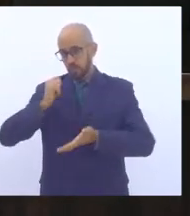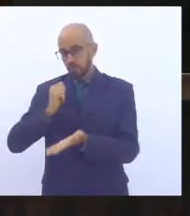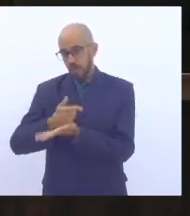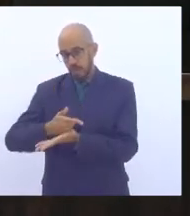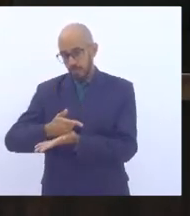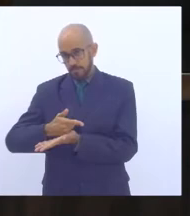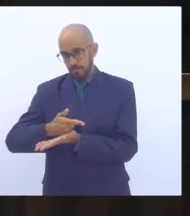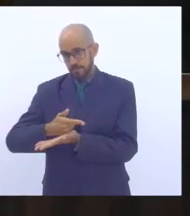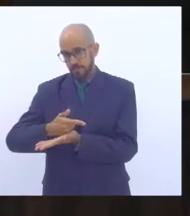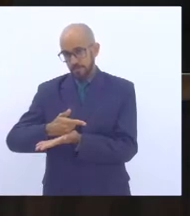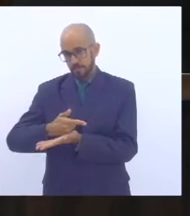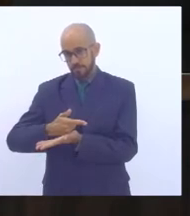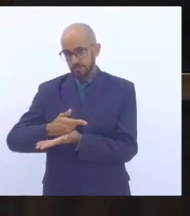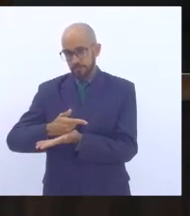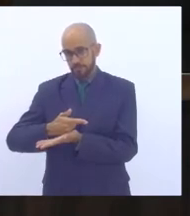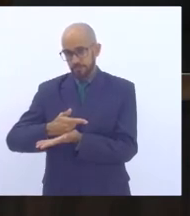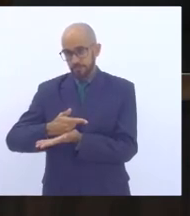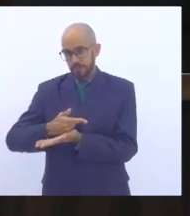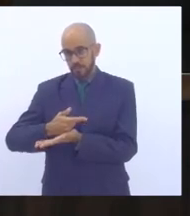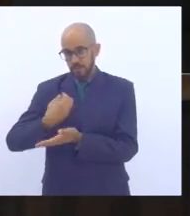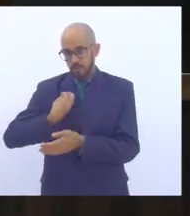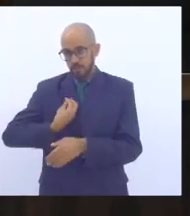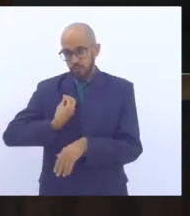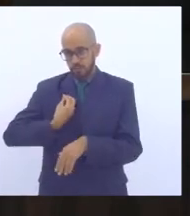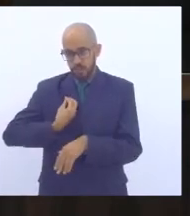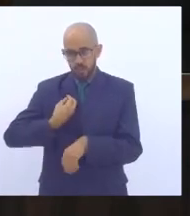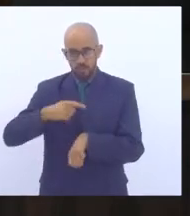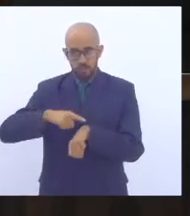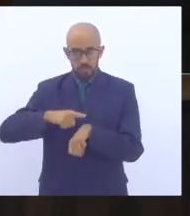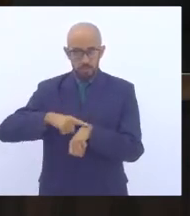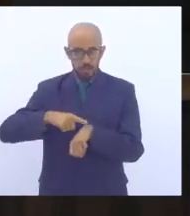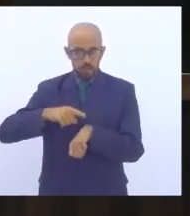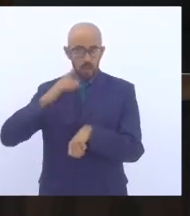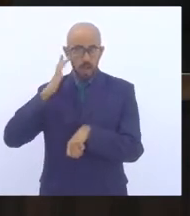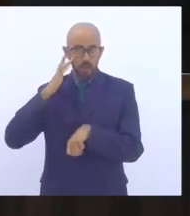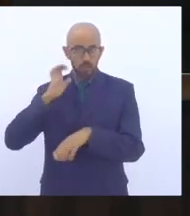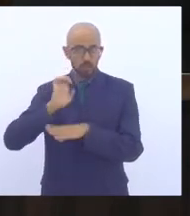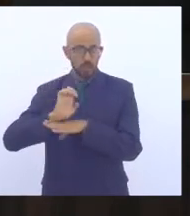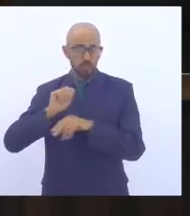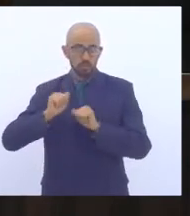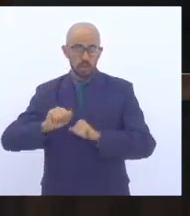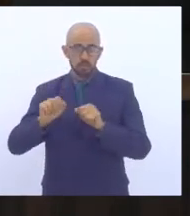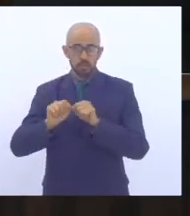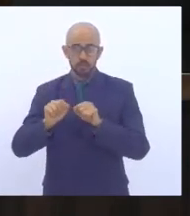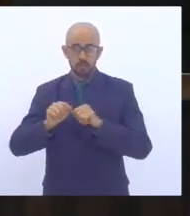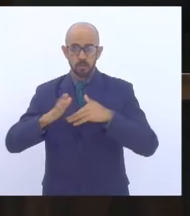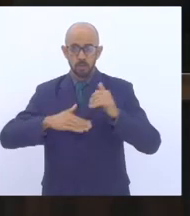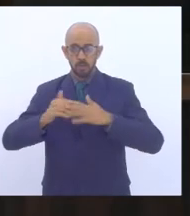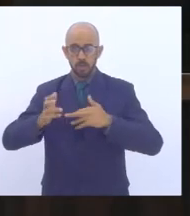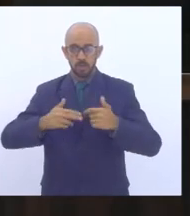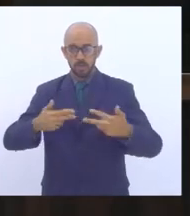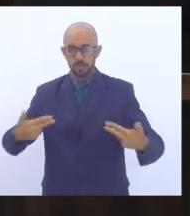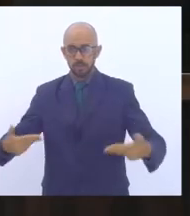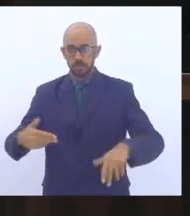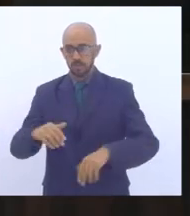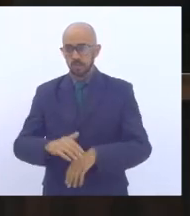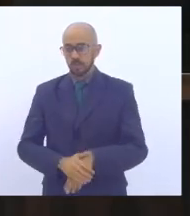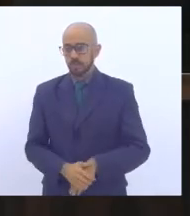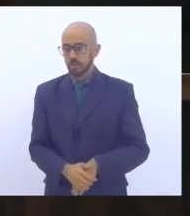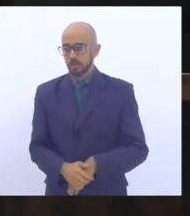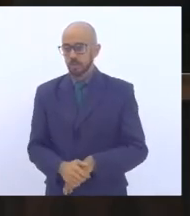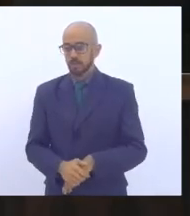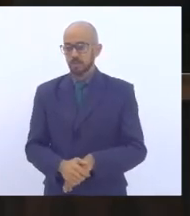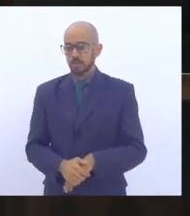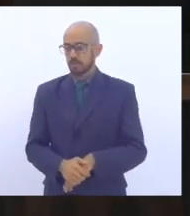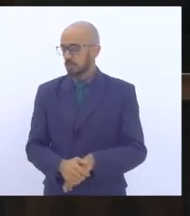vive na Bonança quem vive esse momento acha que o Estado está podendo fazer qualquer coisa então desde domingo quando saiu